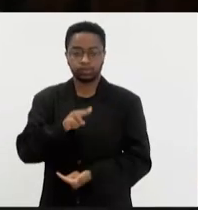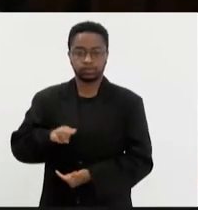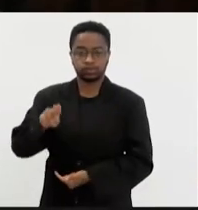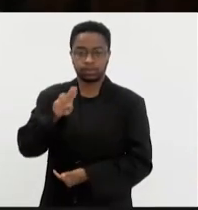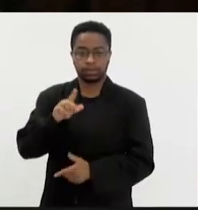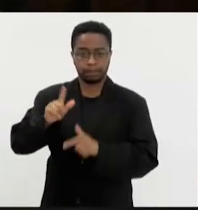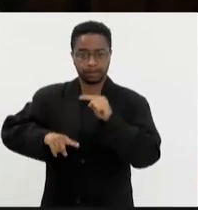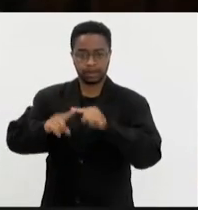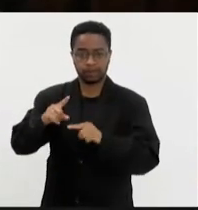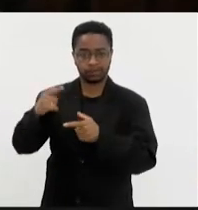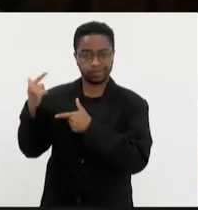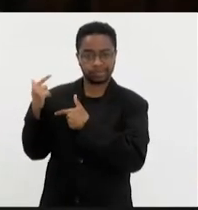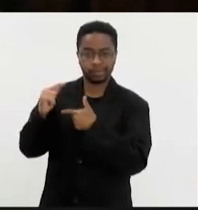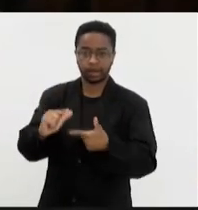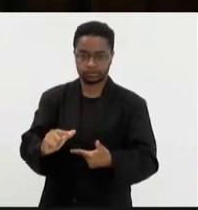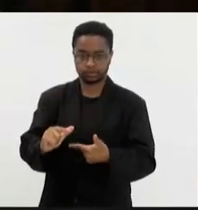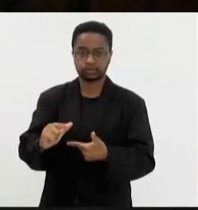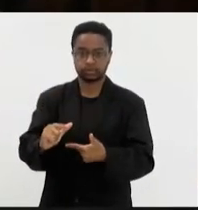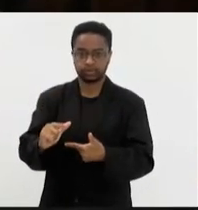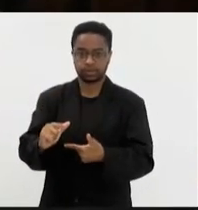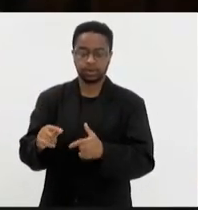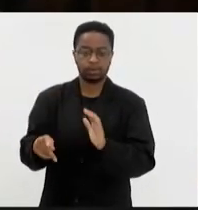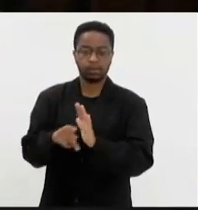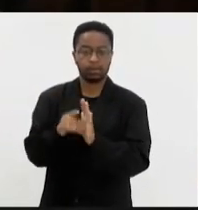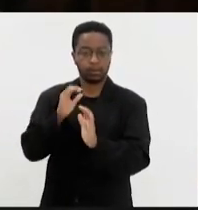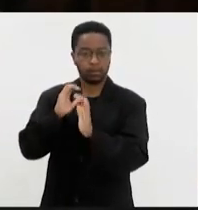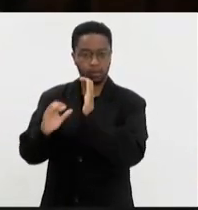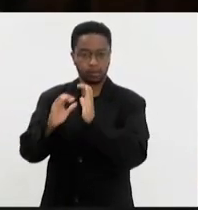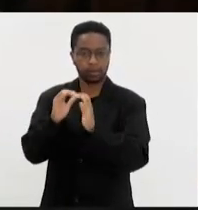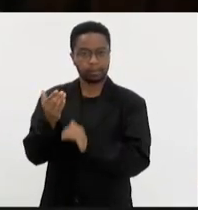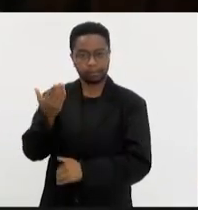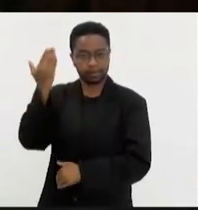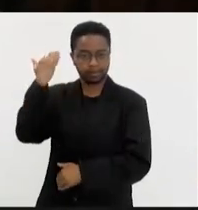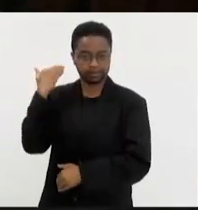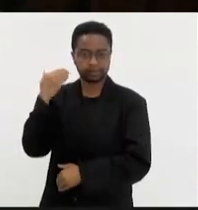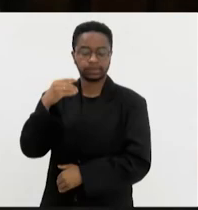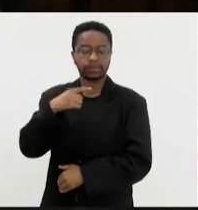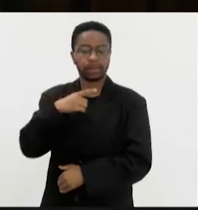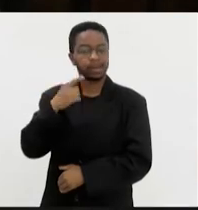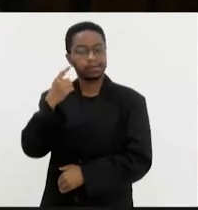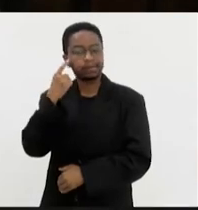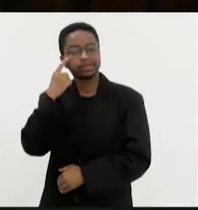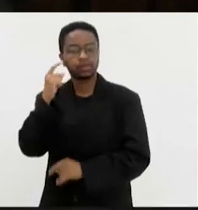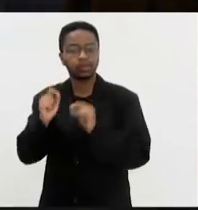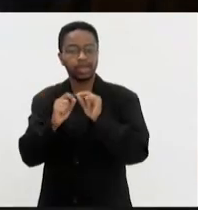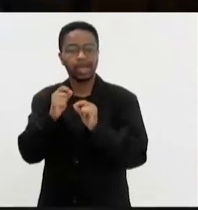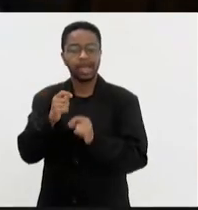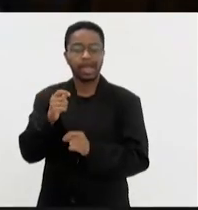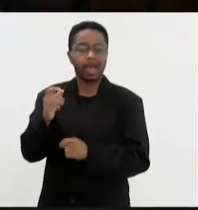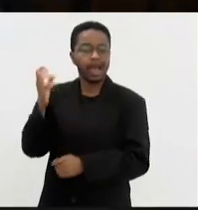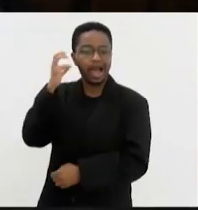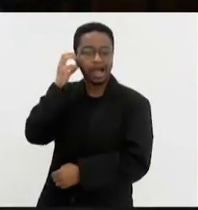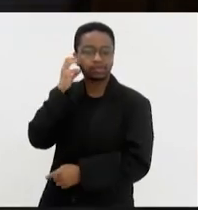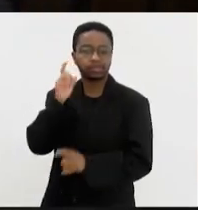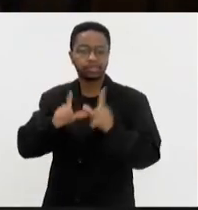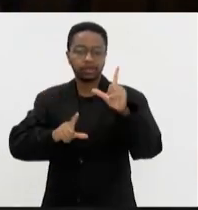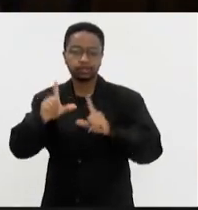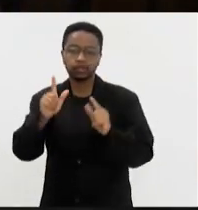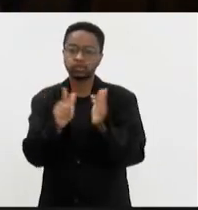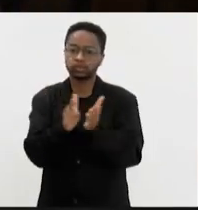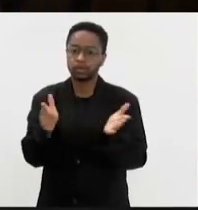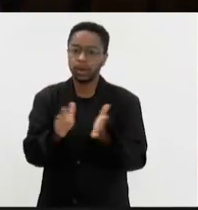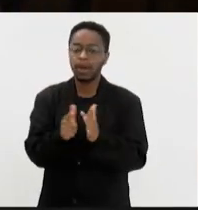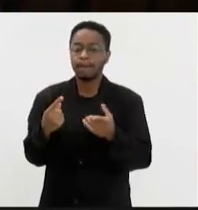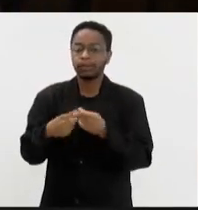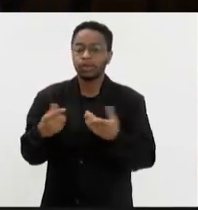tradicional Ministro almin dos os meios de comunicação que eram pensados pro rádio televisão jornais quando os meios de comunicação hoje são